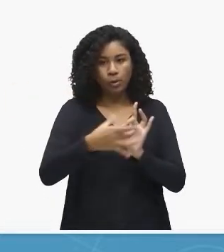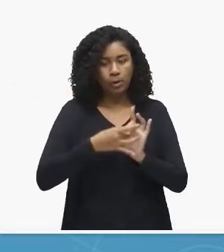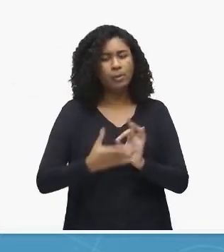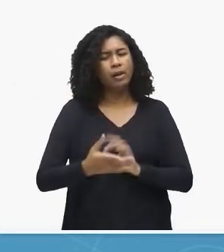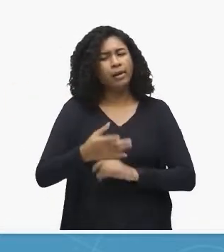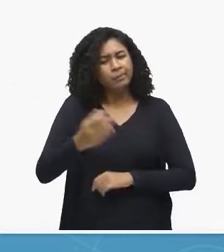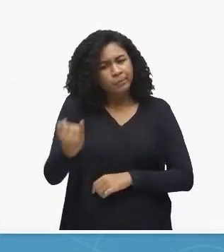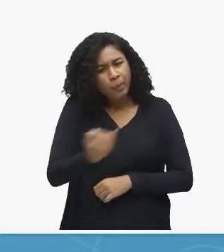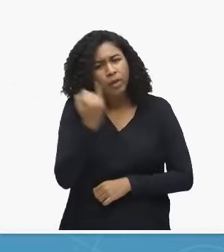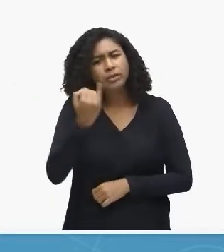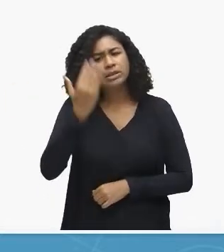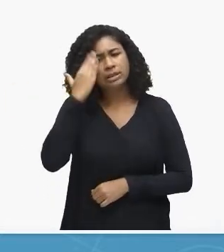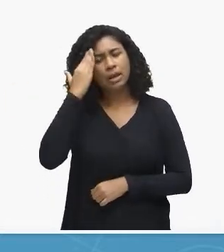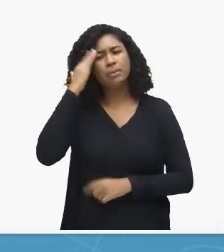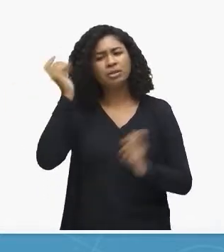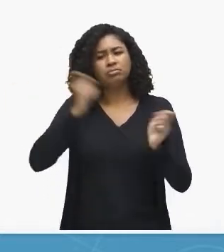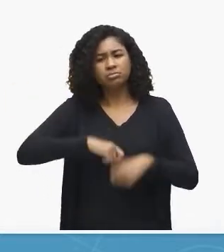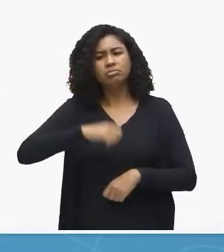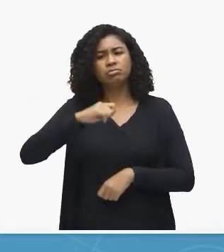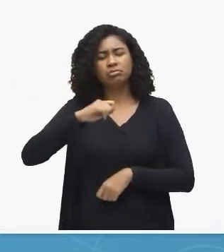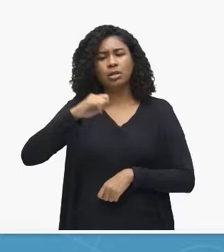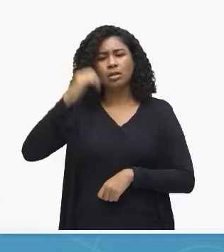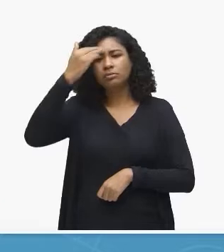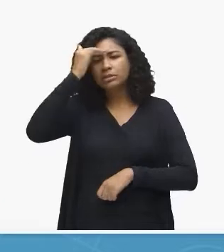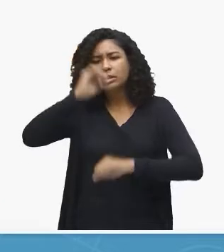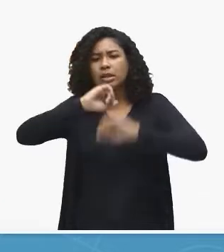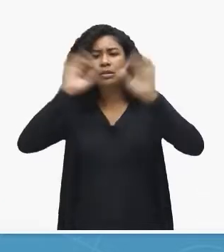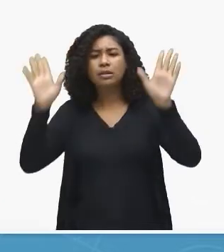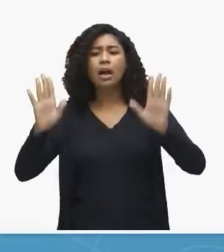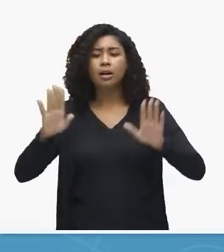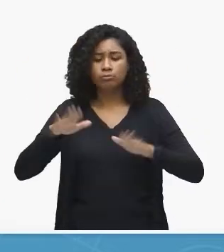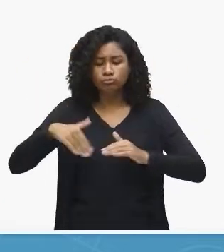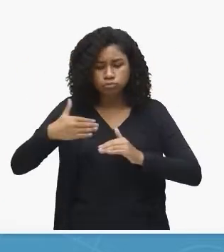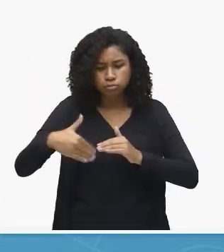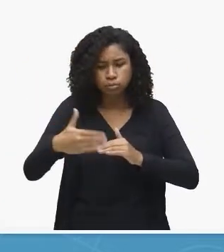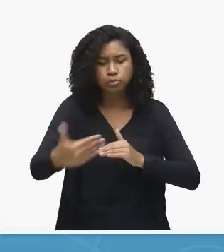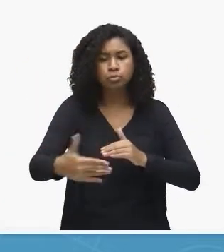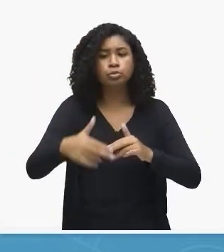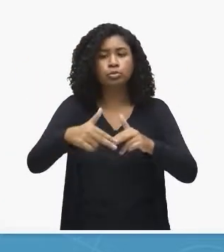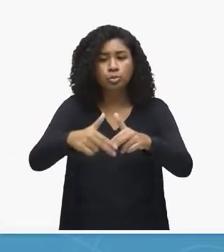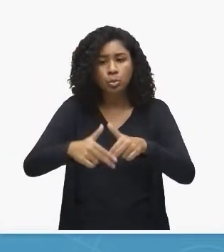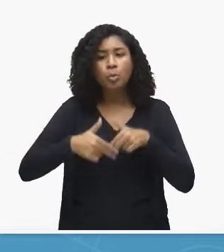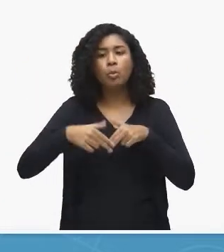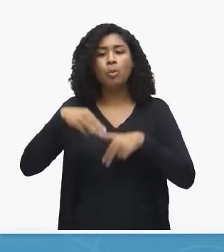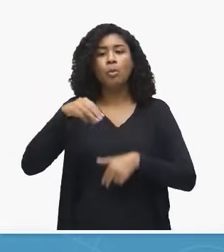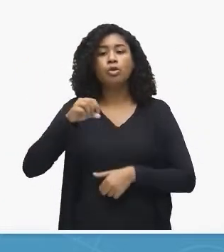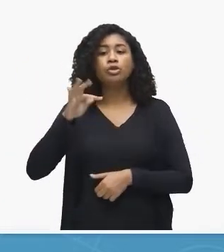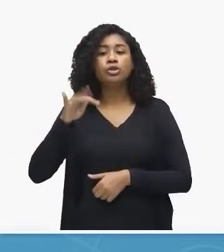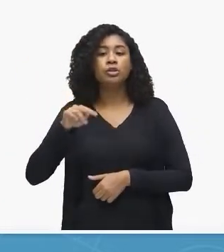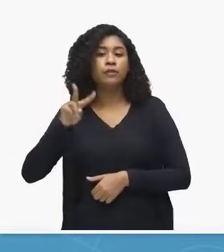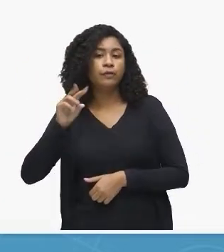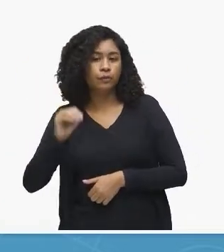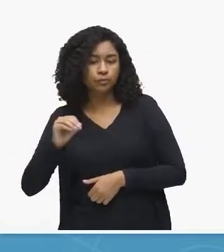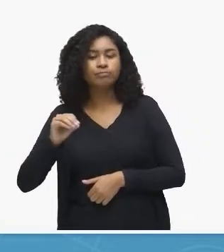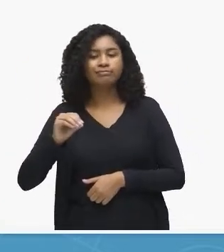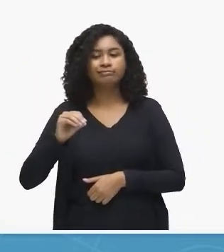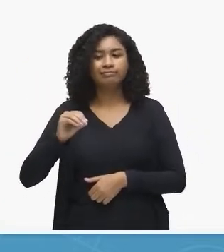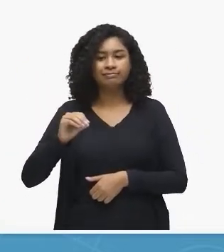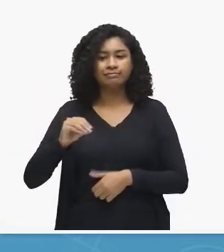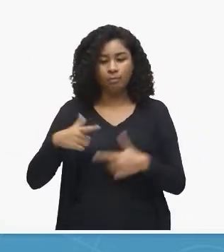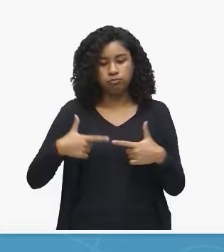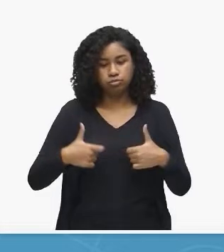1907, forma-se a Tríplice Entente, que é a aliança rival, né, da Tríplice Aliança.